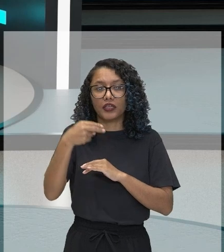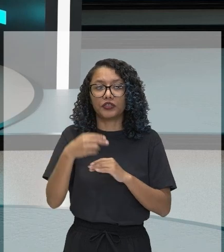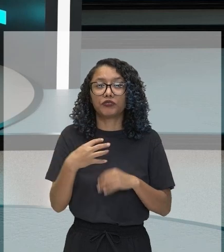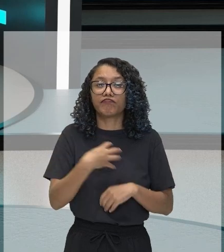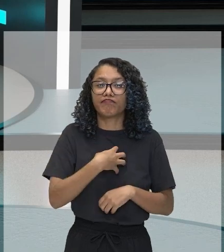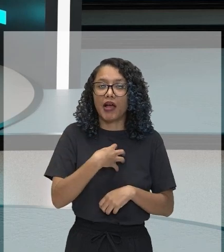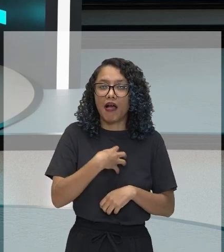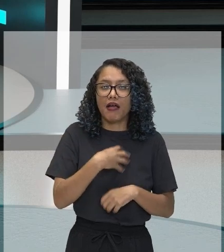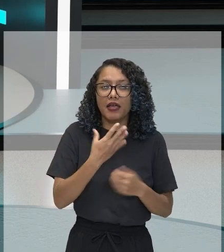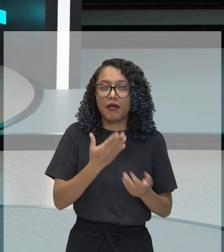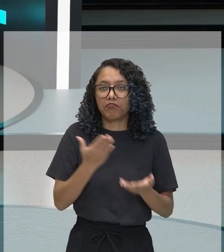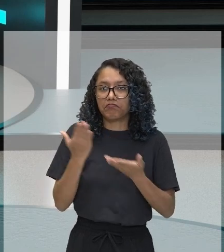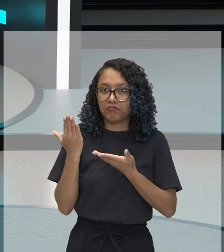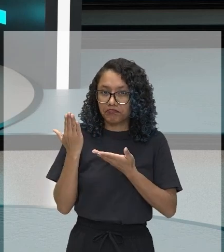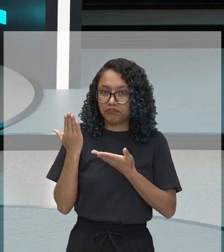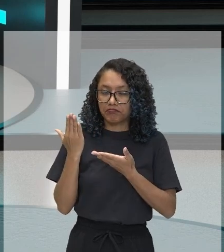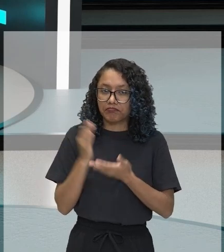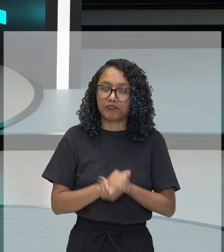de samba.